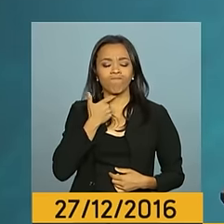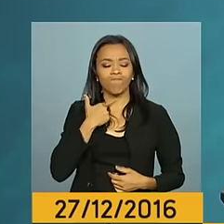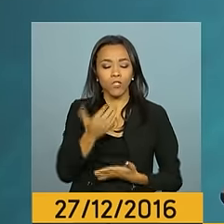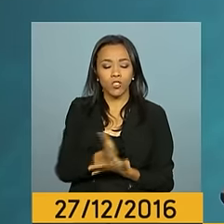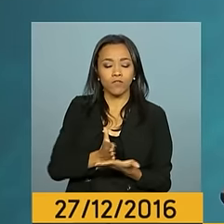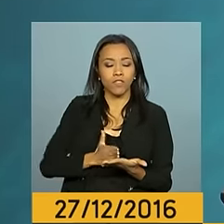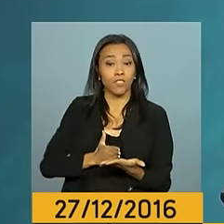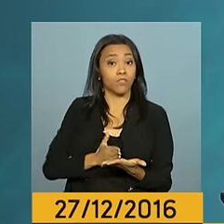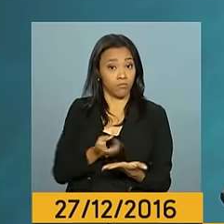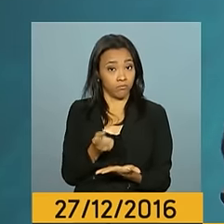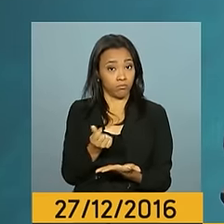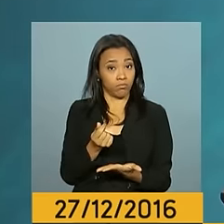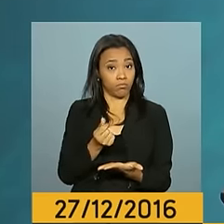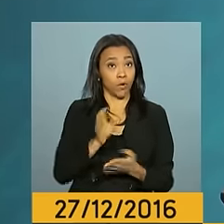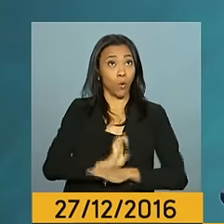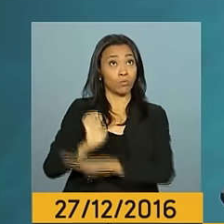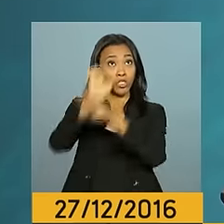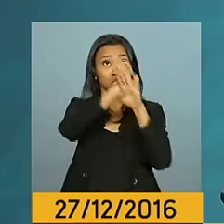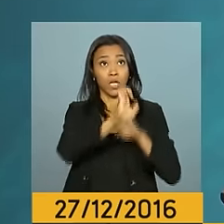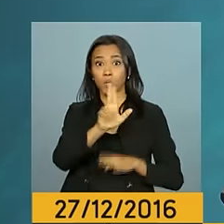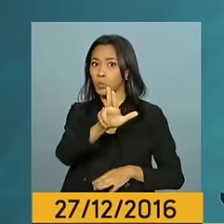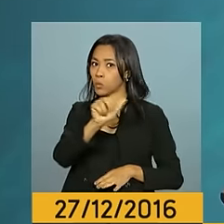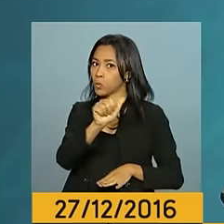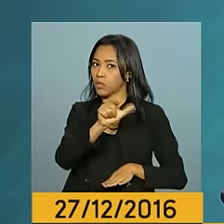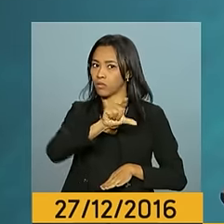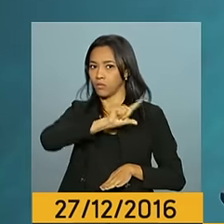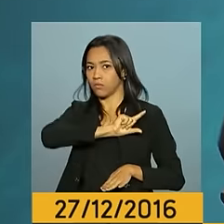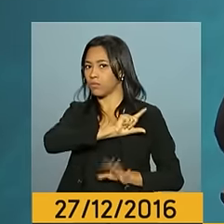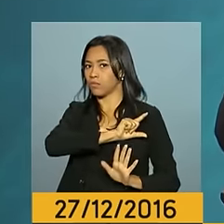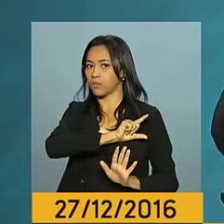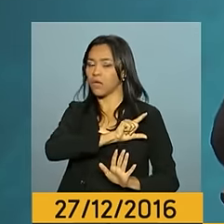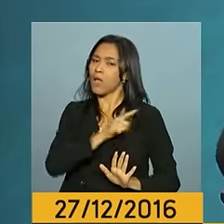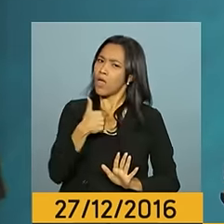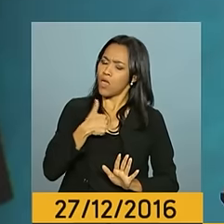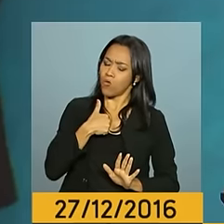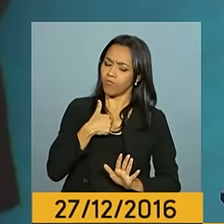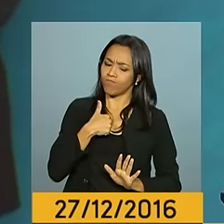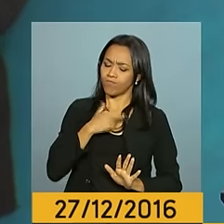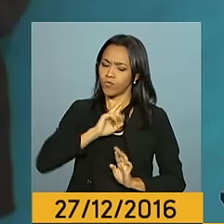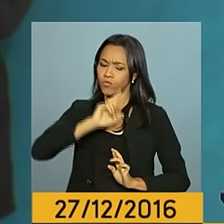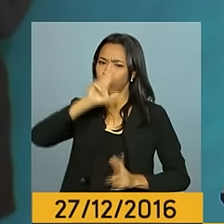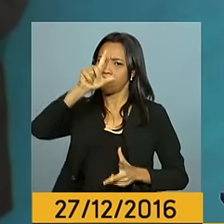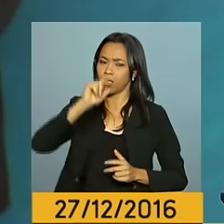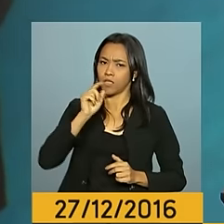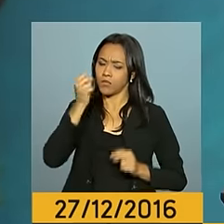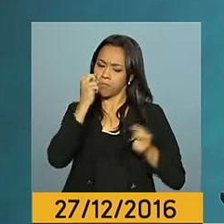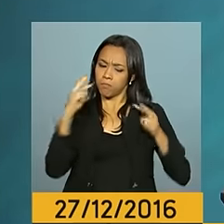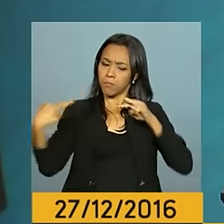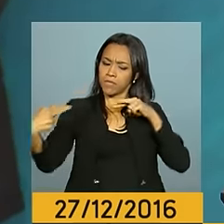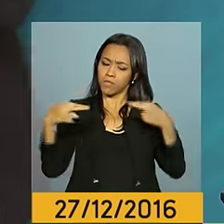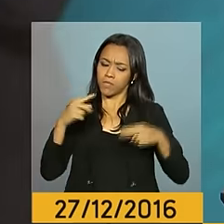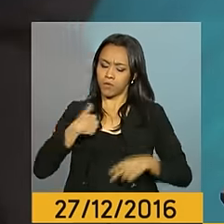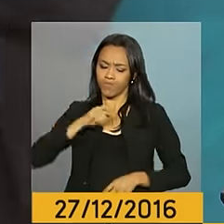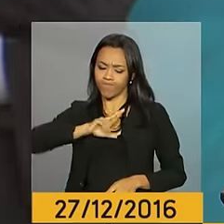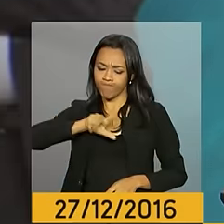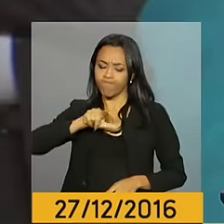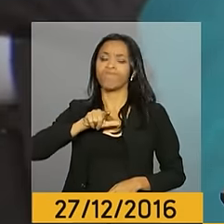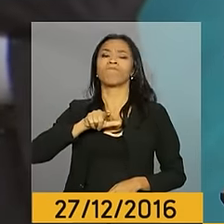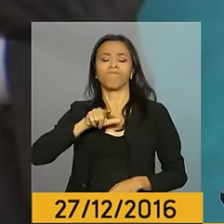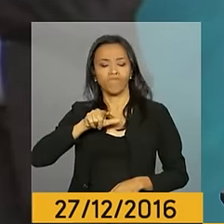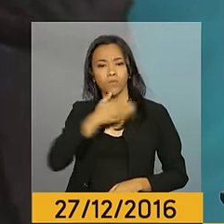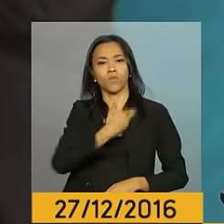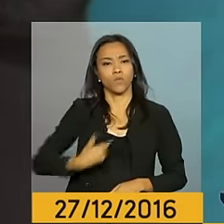recursos eu Diferentemente desde os primeiros momentos eu disse a